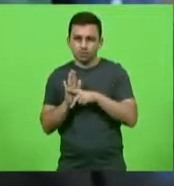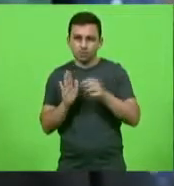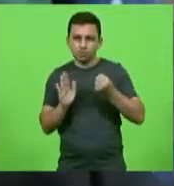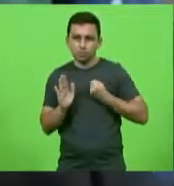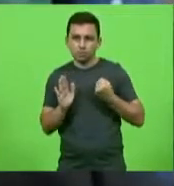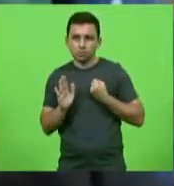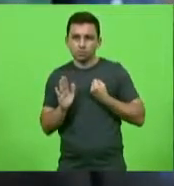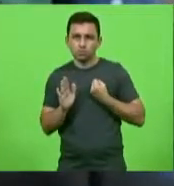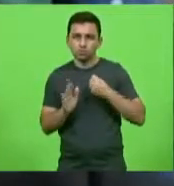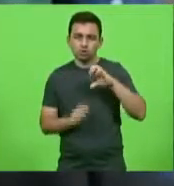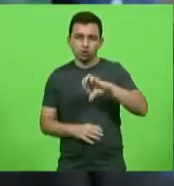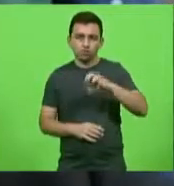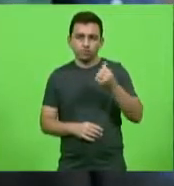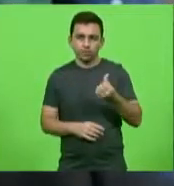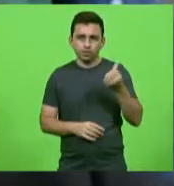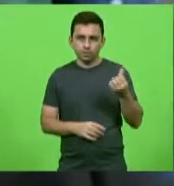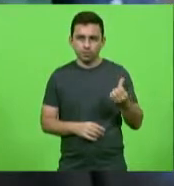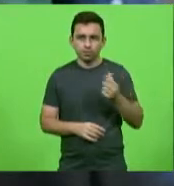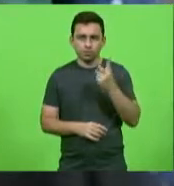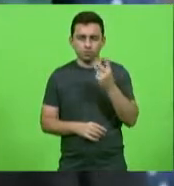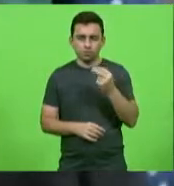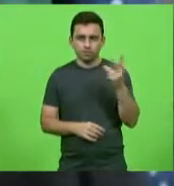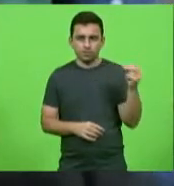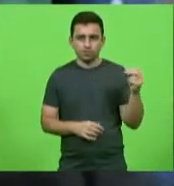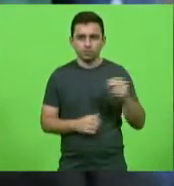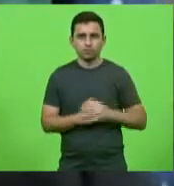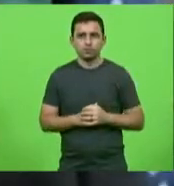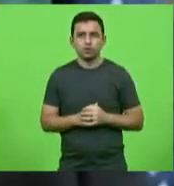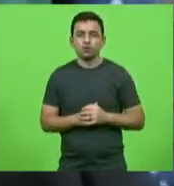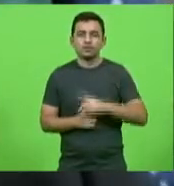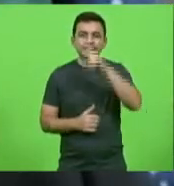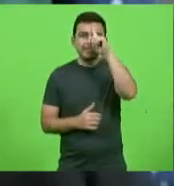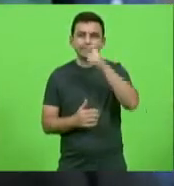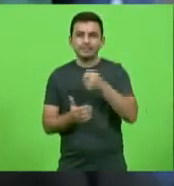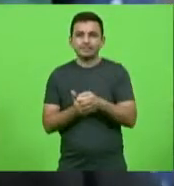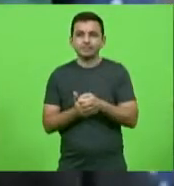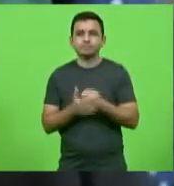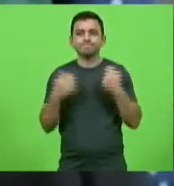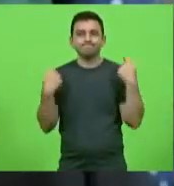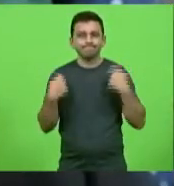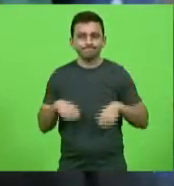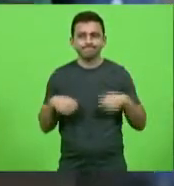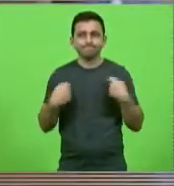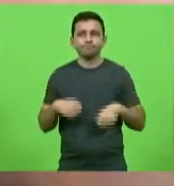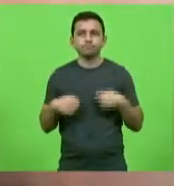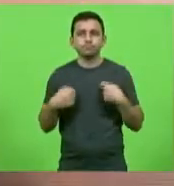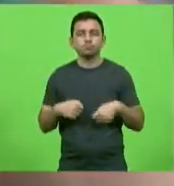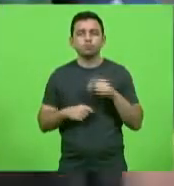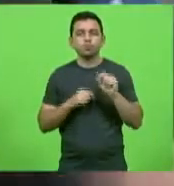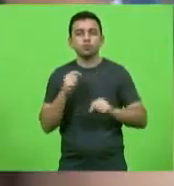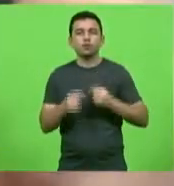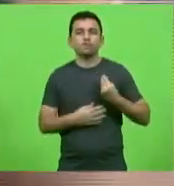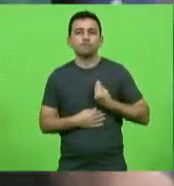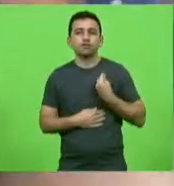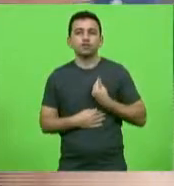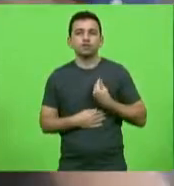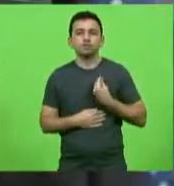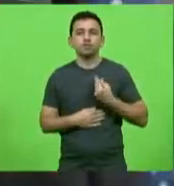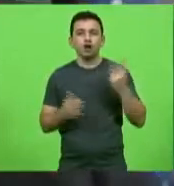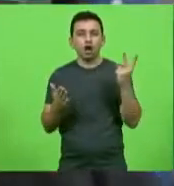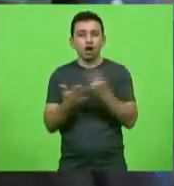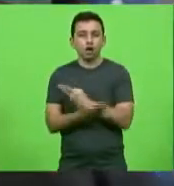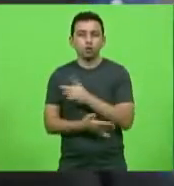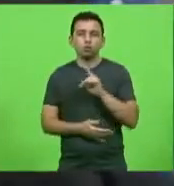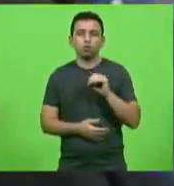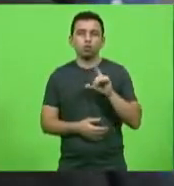número 966 de 2020 determina a necessidade da presença de dolo ou